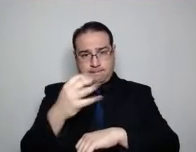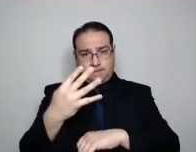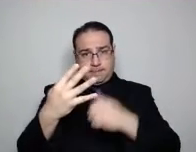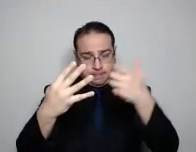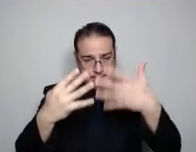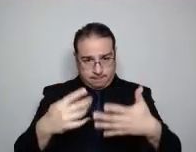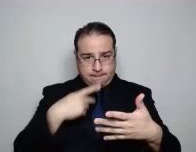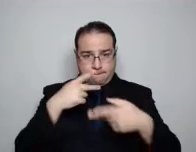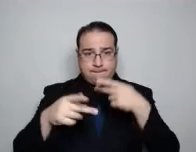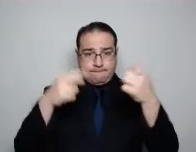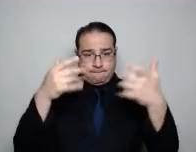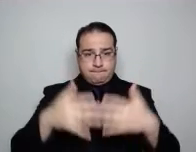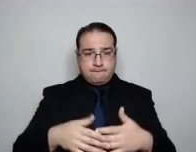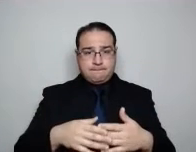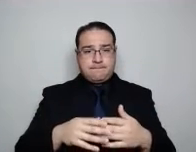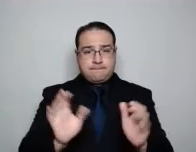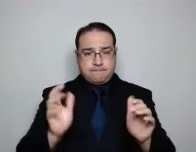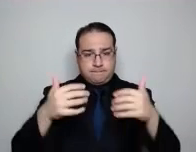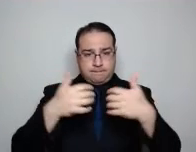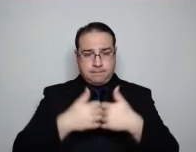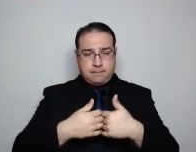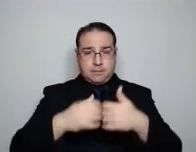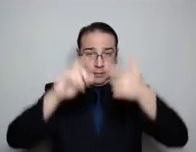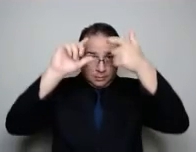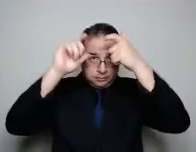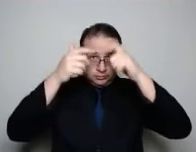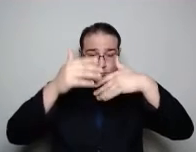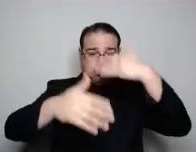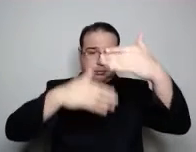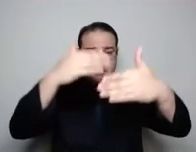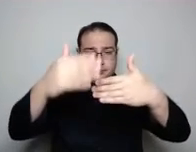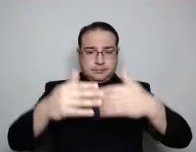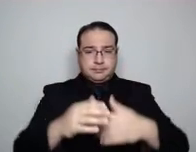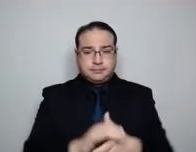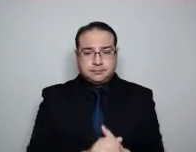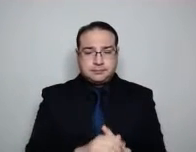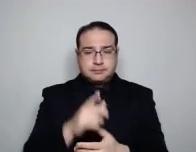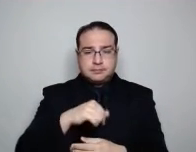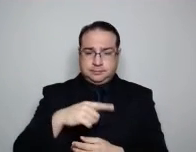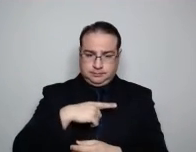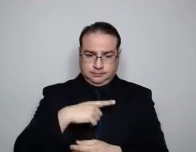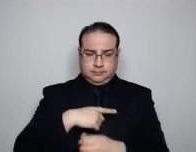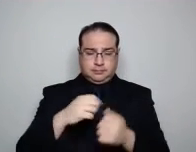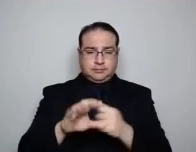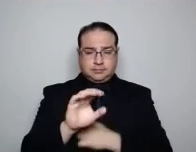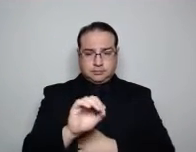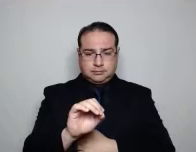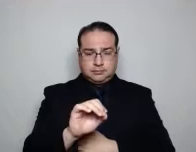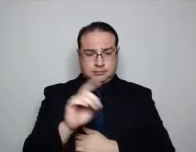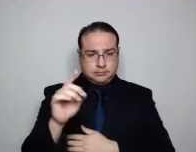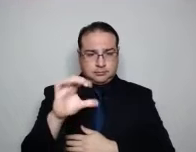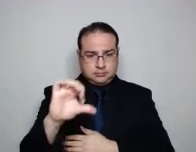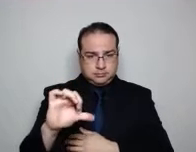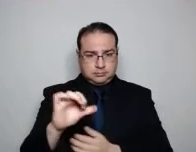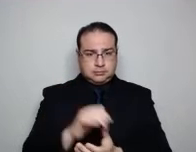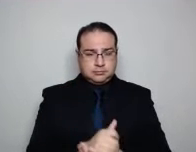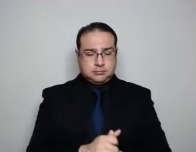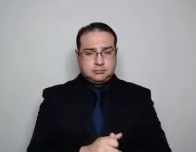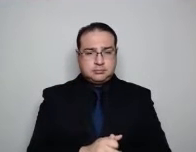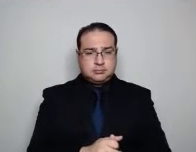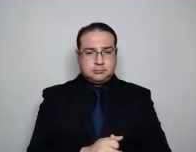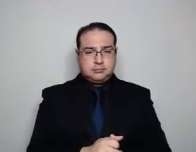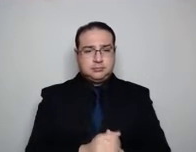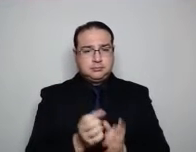dos transtornos globais de desenvolvimento. E a gente tem lá de 0 a 9 os vários tipos